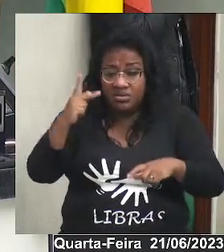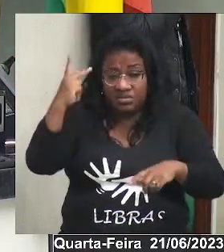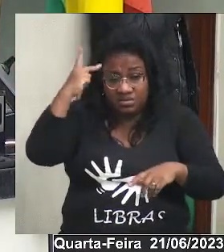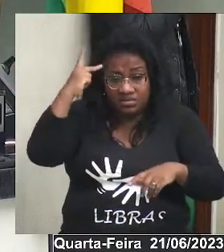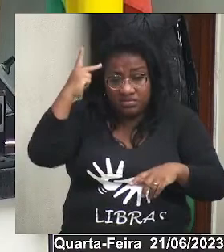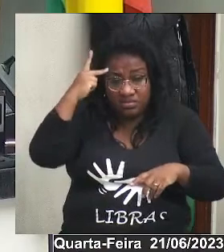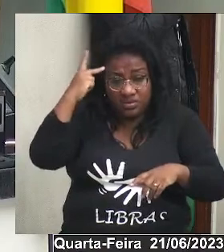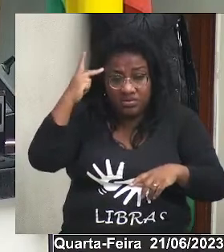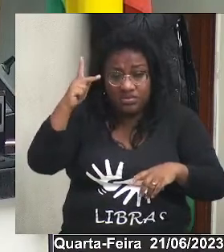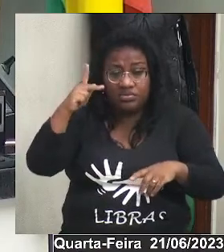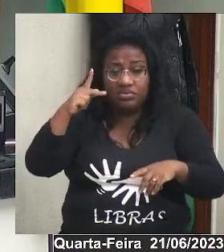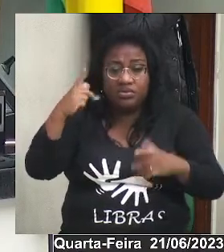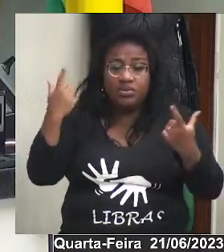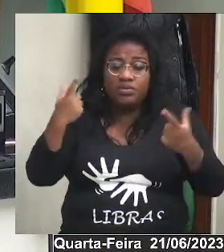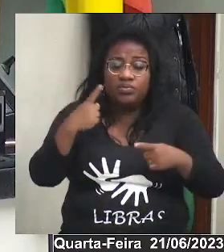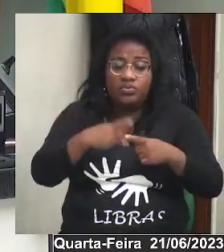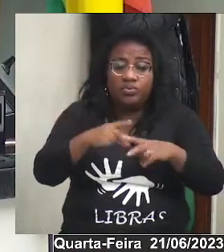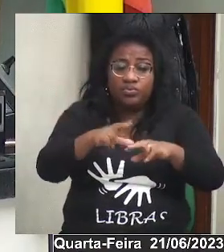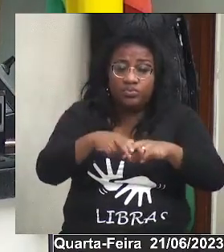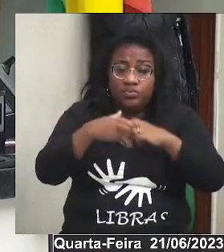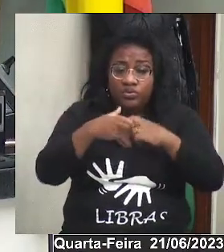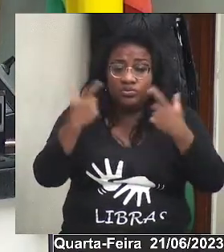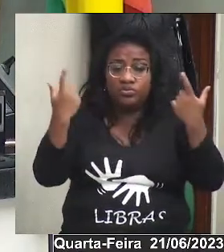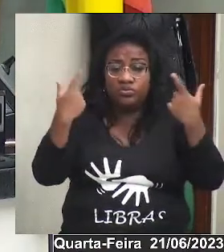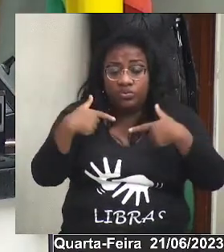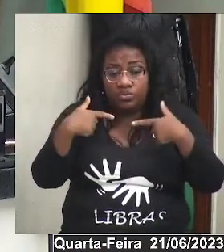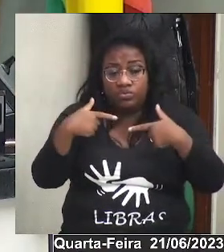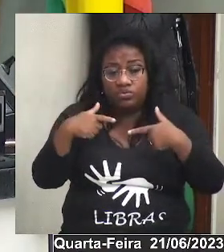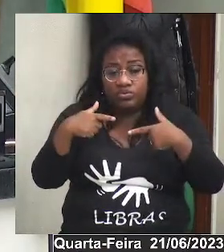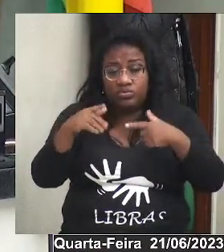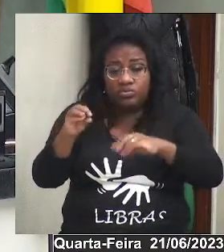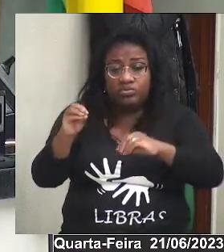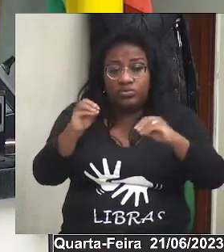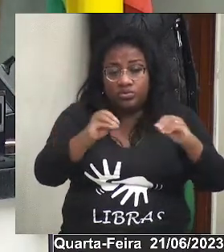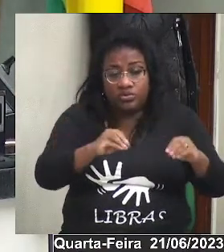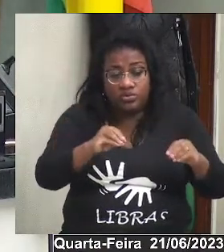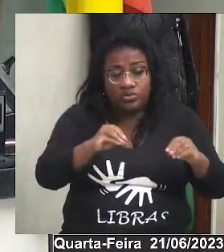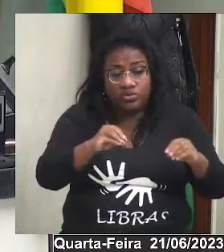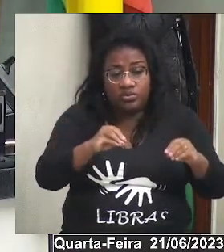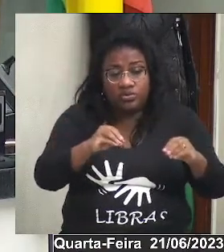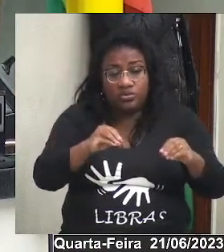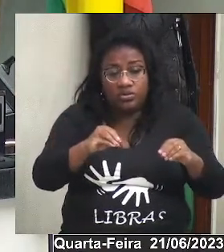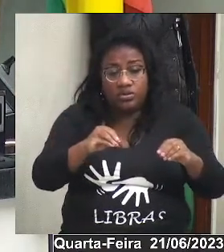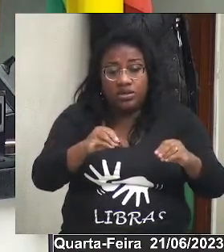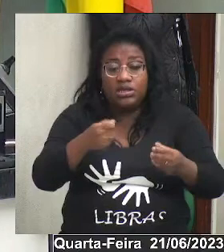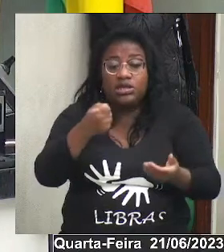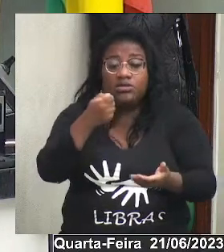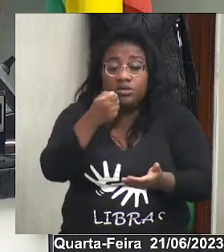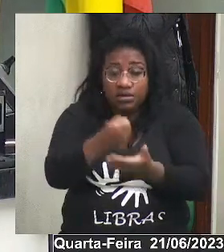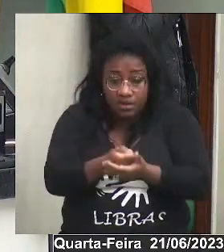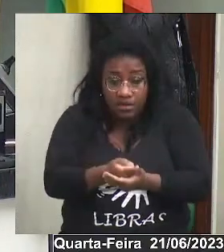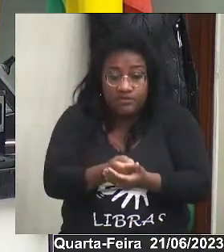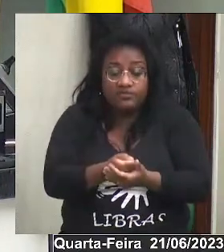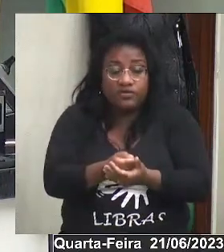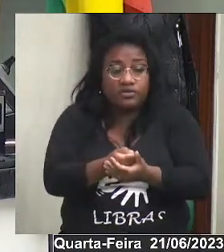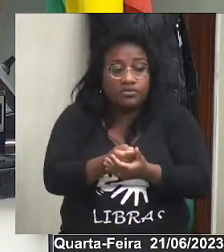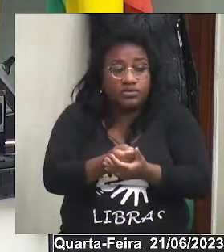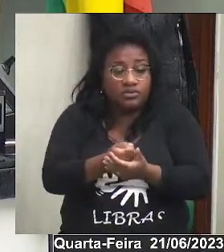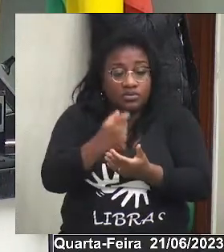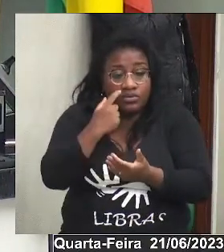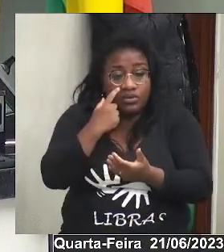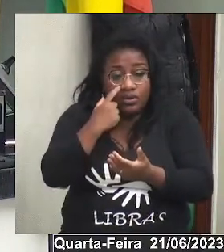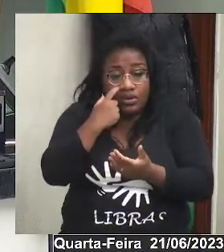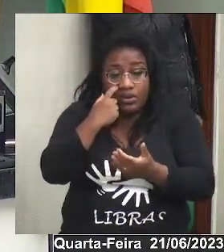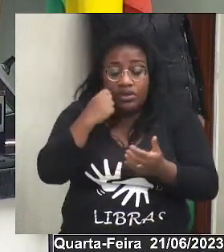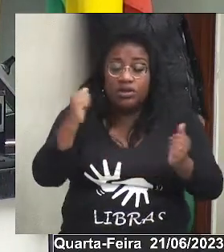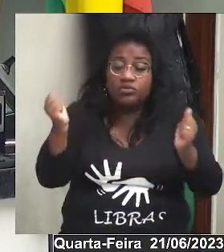São Paulo não acha mais vocês. Por isso que eu sou contra que mude vocês de local. E reafirmo quantas vezes for